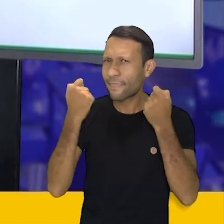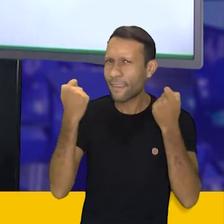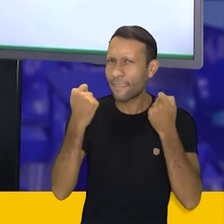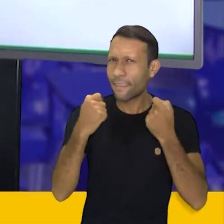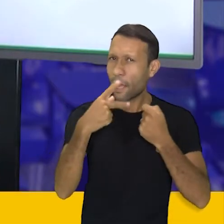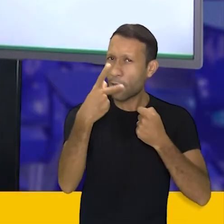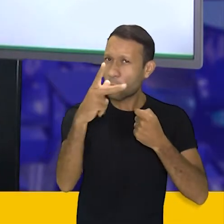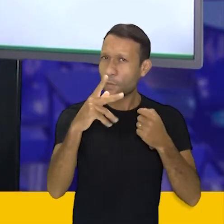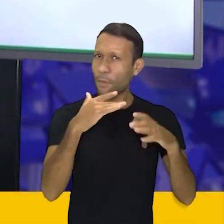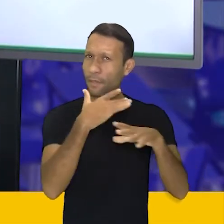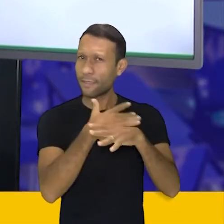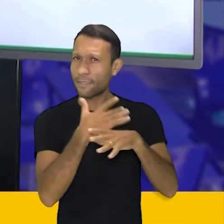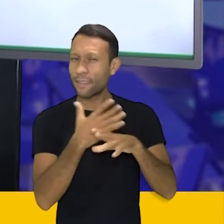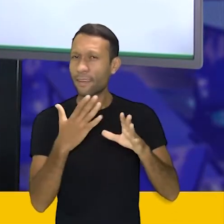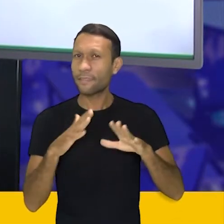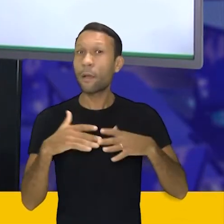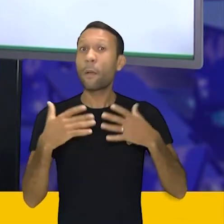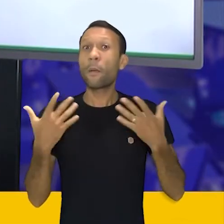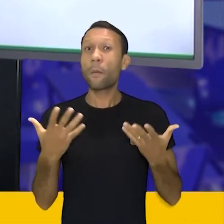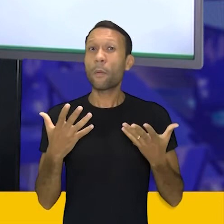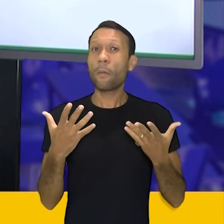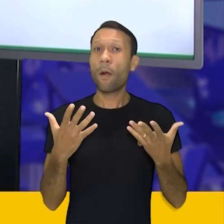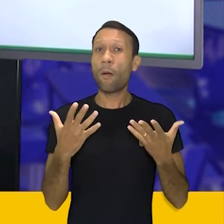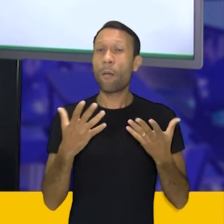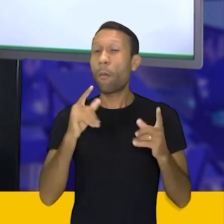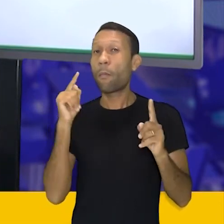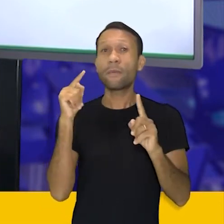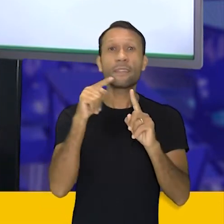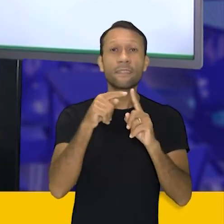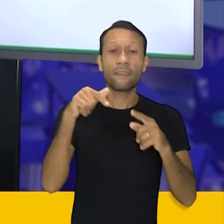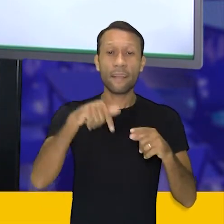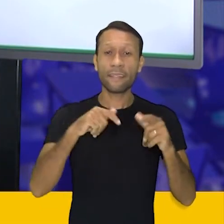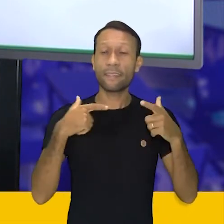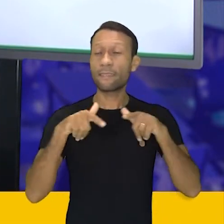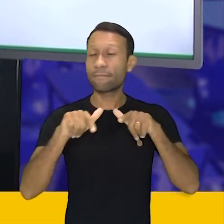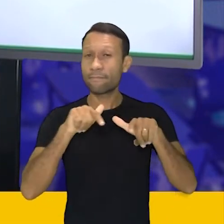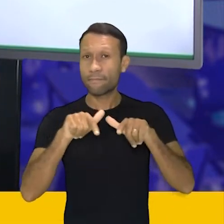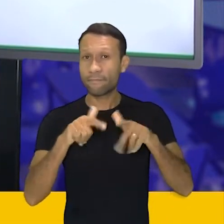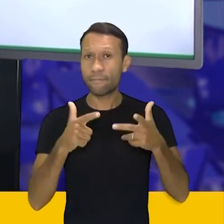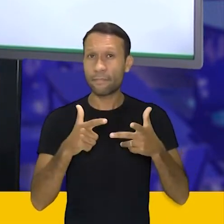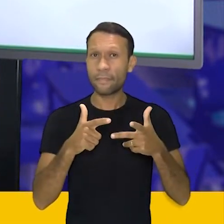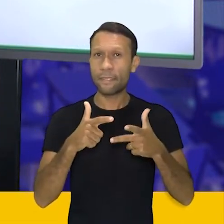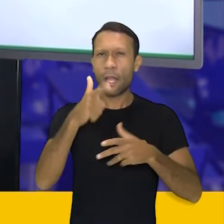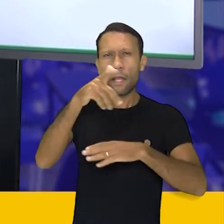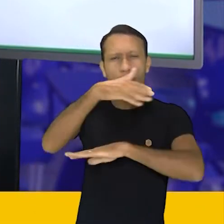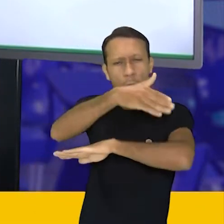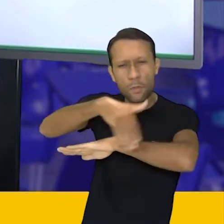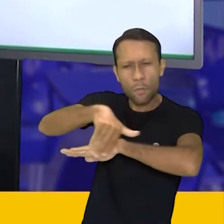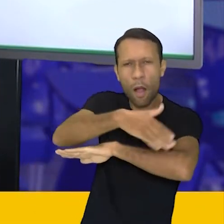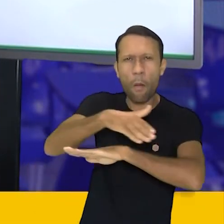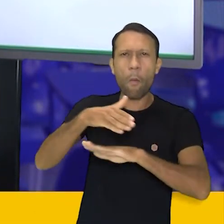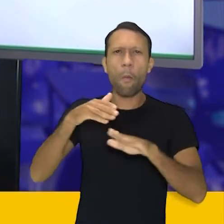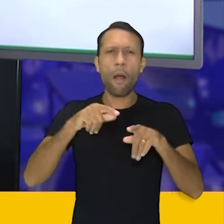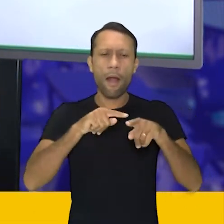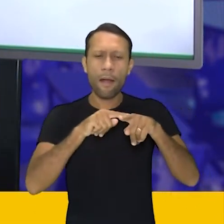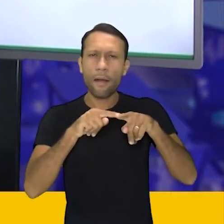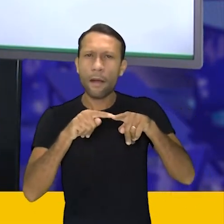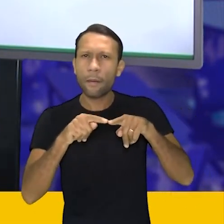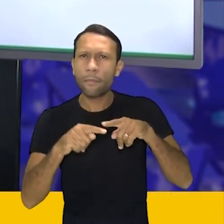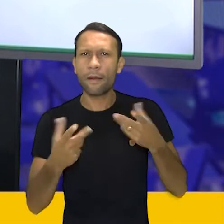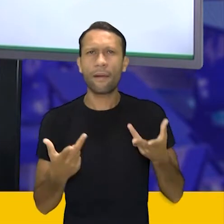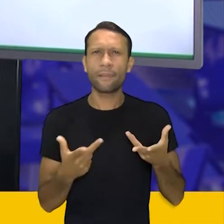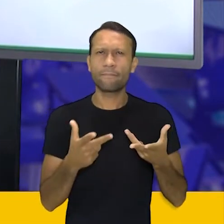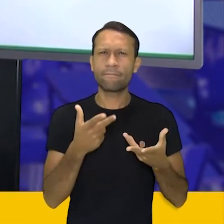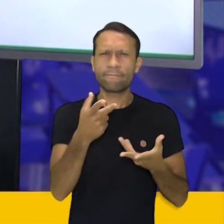Caruaru, na sua cidade. Quais são os nossos principais postos de trabalho hoje? Né? No seu bairro, você pode fazer uma